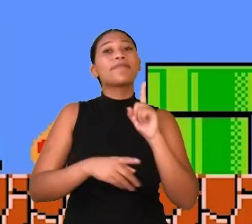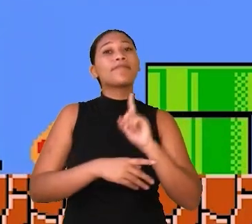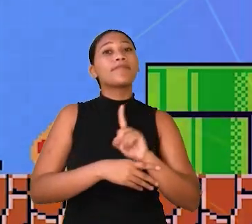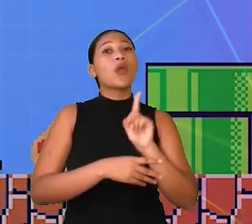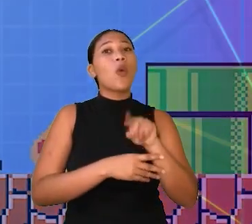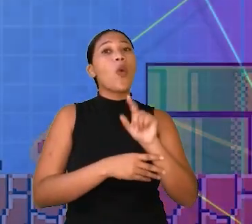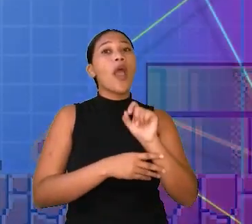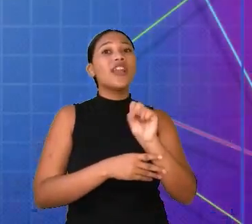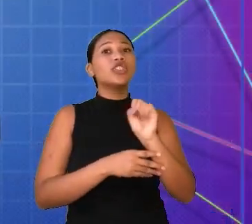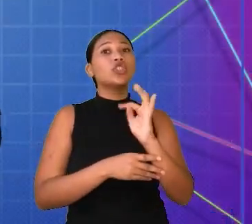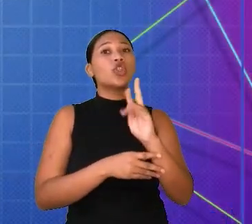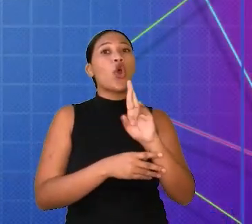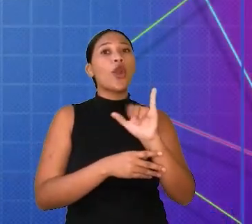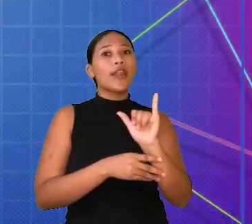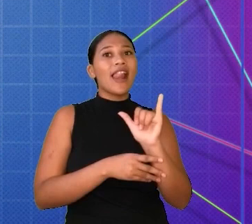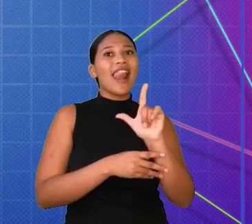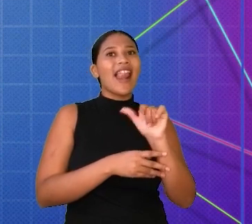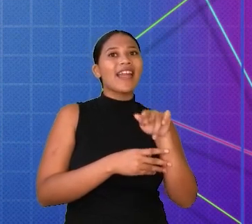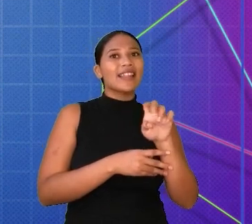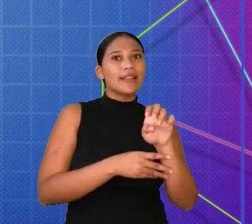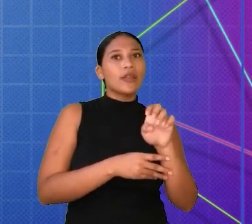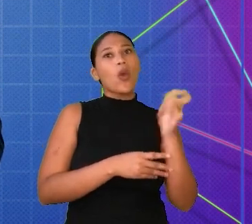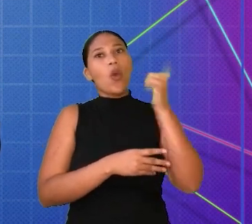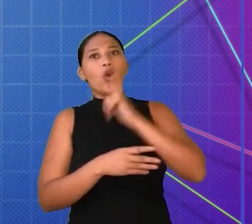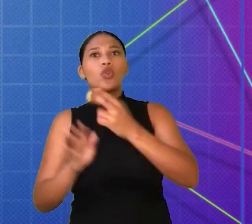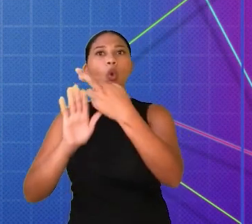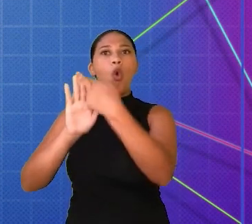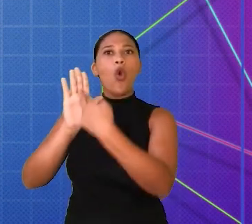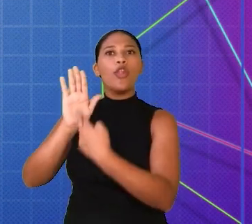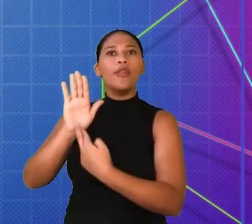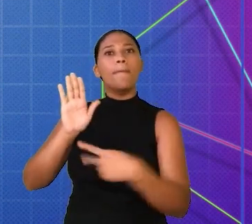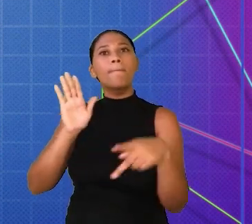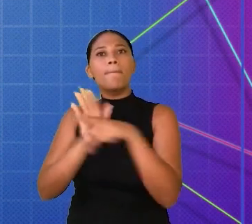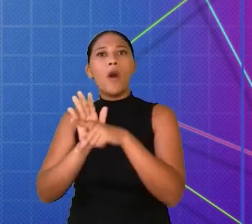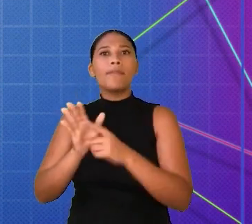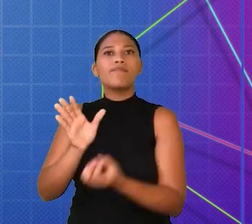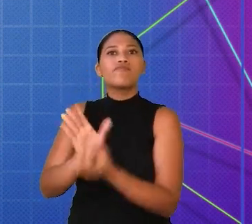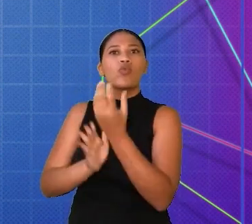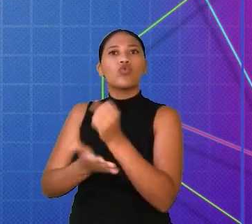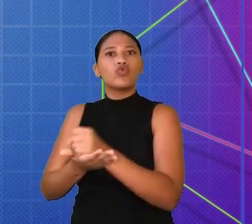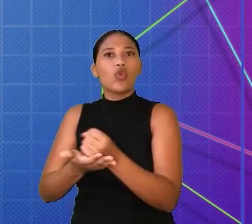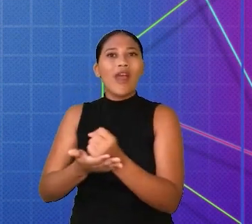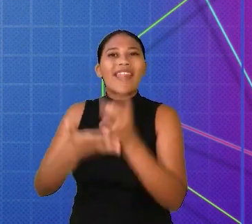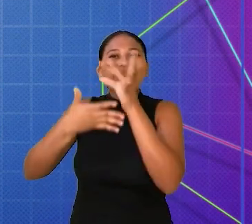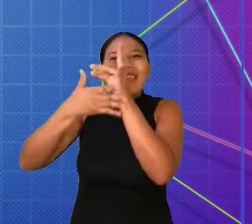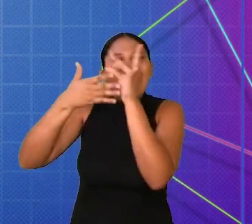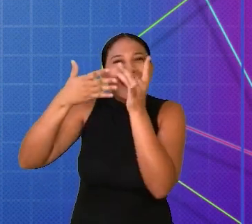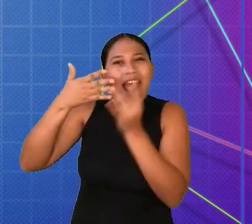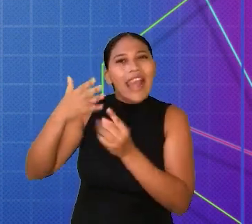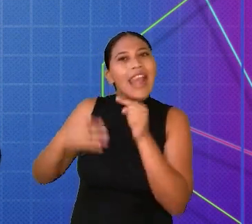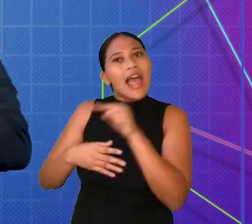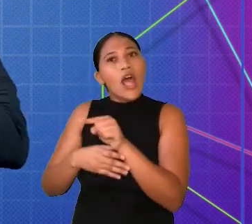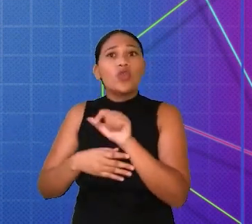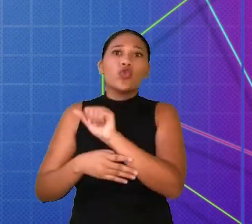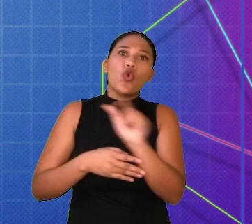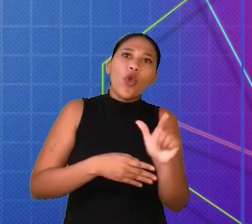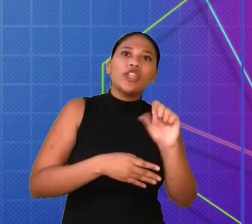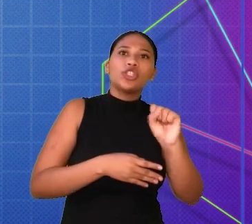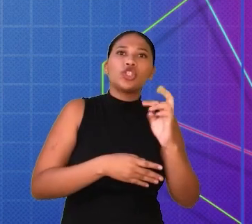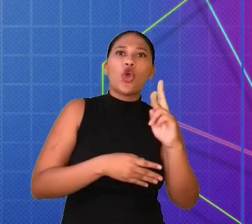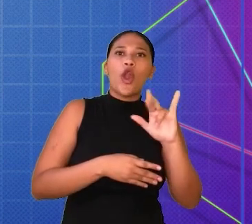já citou aqui. E é a partir desse storyline que nós vamos montar o roteiro do jogo. Esse roteiro tem a natureza de ser algo